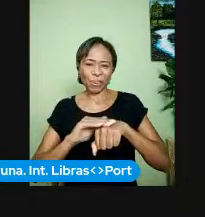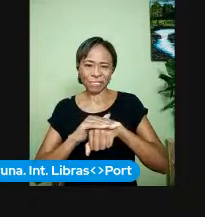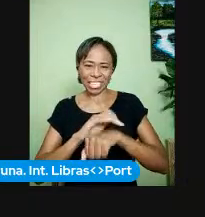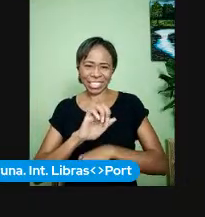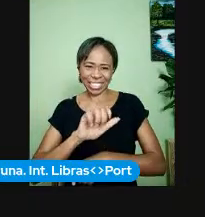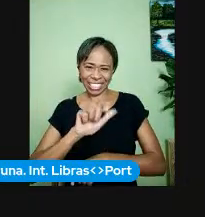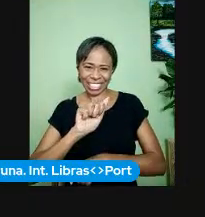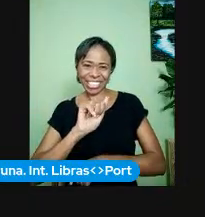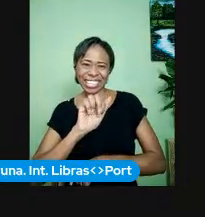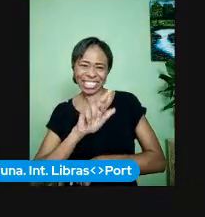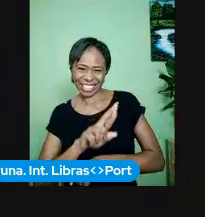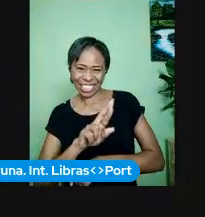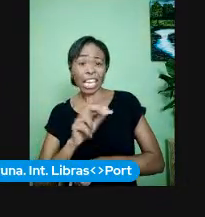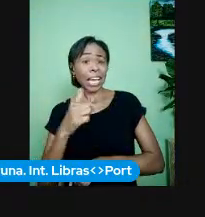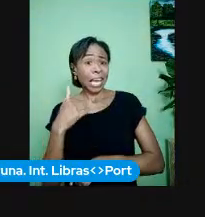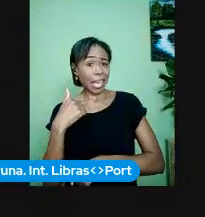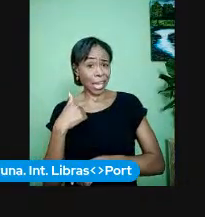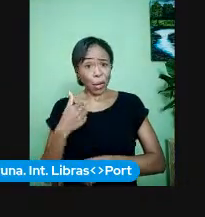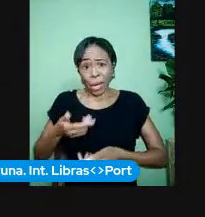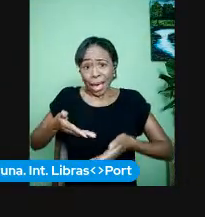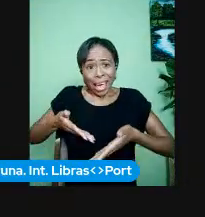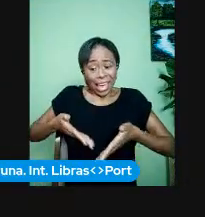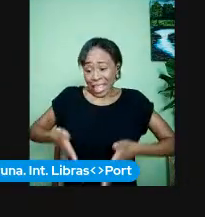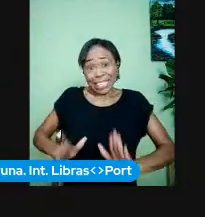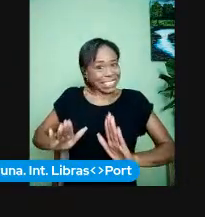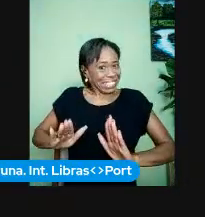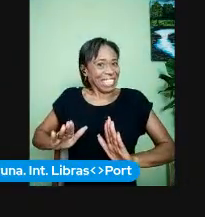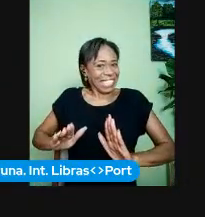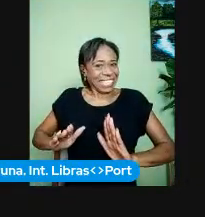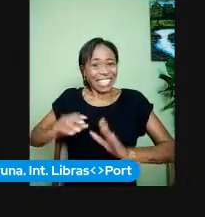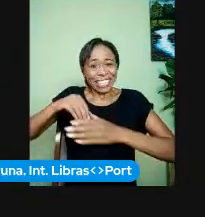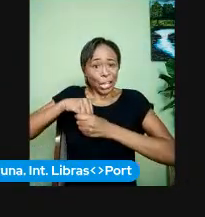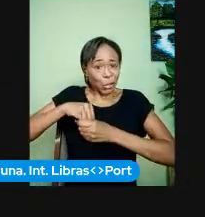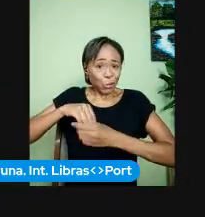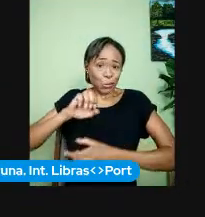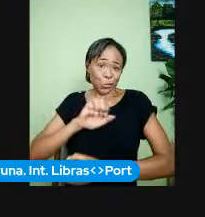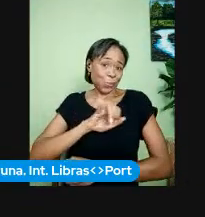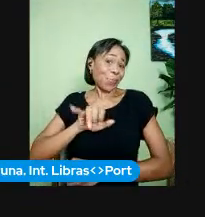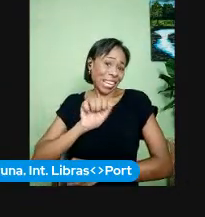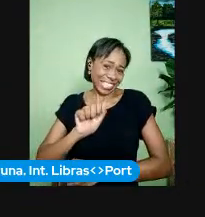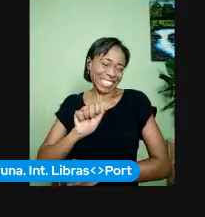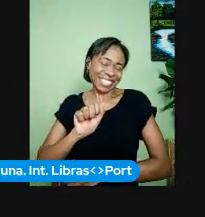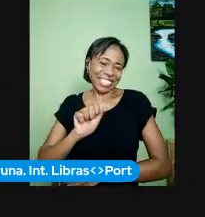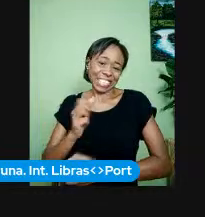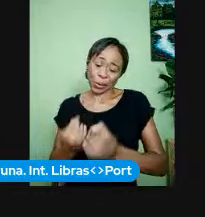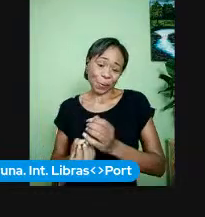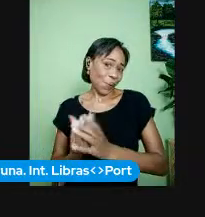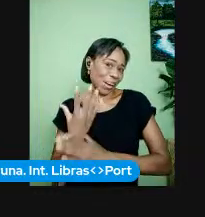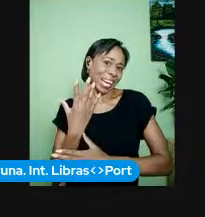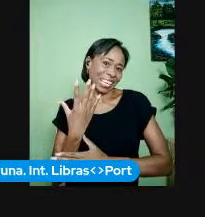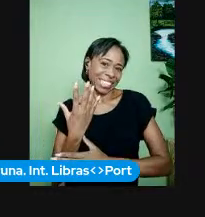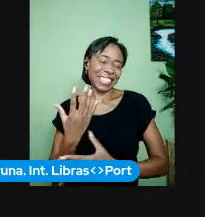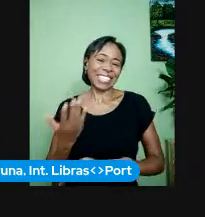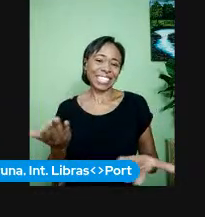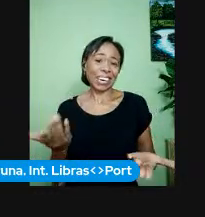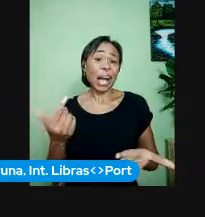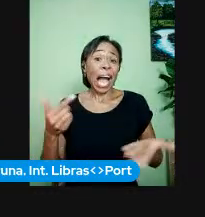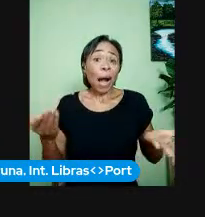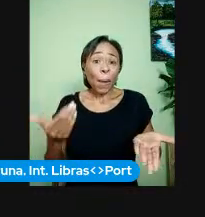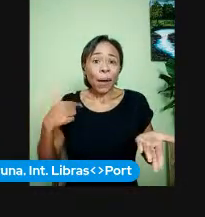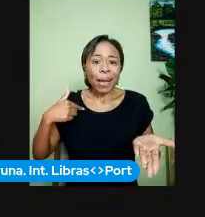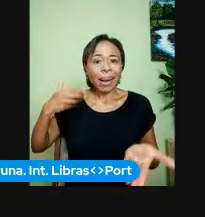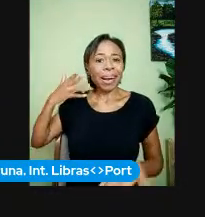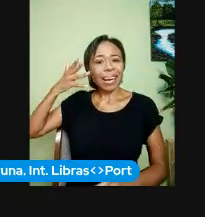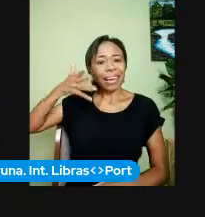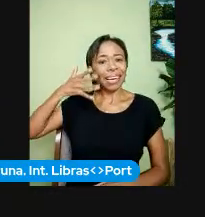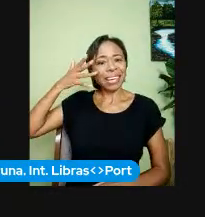do EJA, eu me alegro e celebro, né, por estar aqui hoje como convidada, olha só, primeira vez na vida que eu estou falando